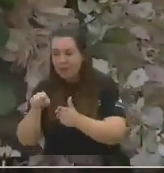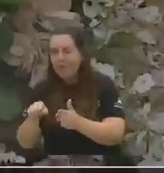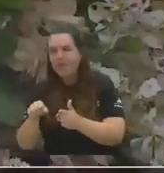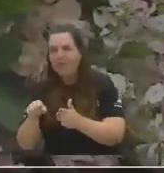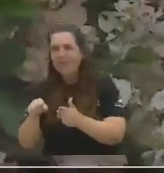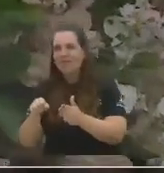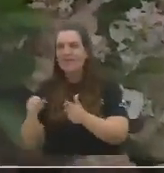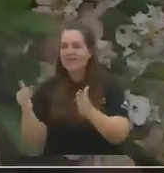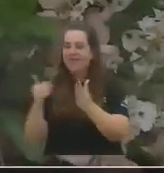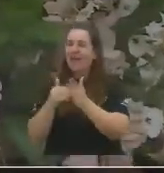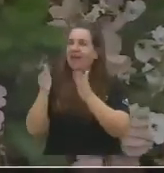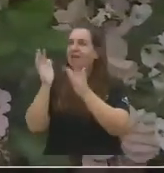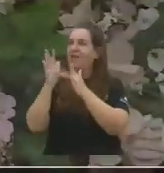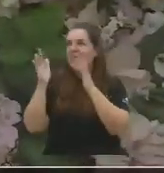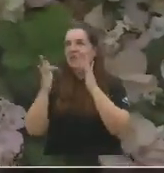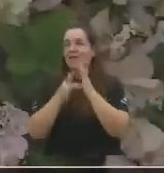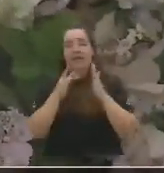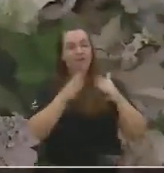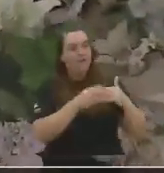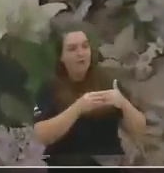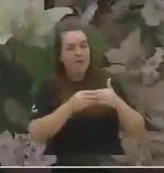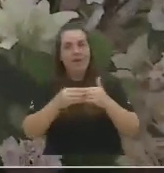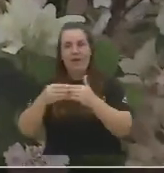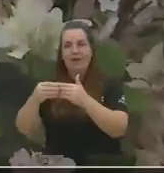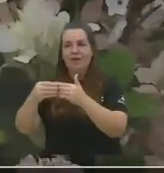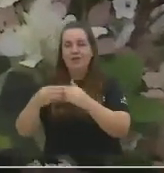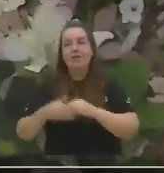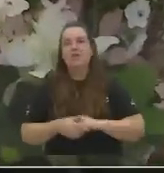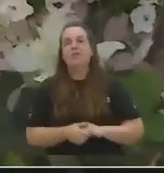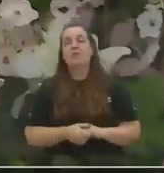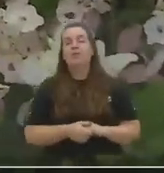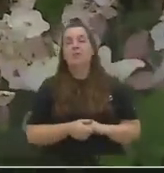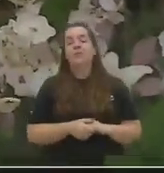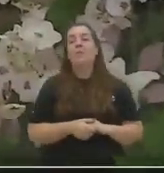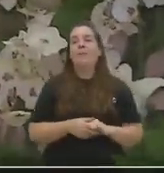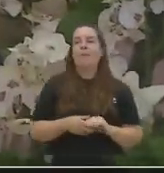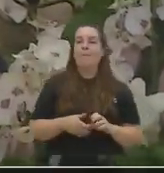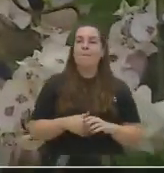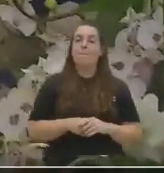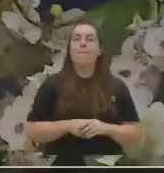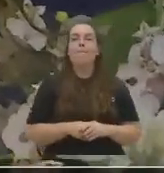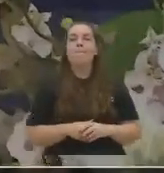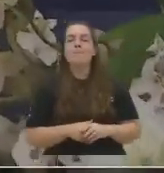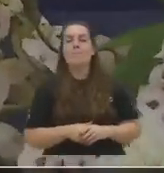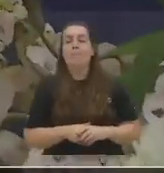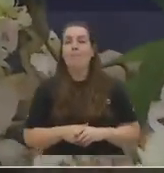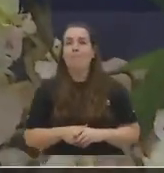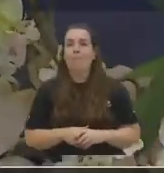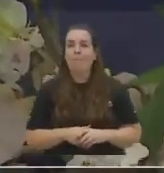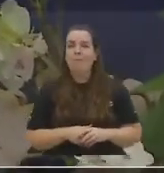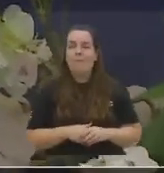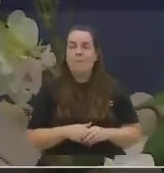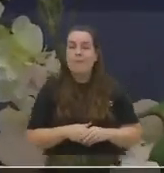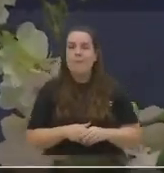nos caminhos que me levam a Jesus.